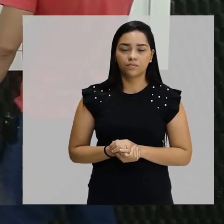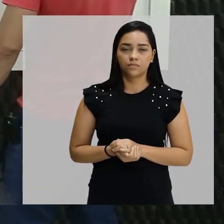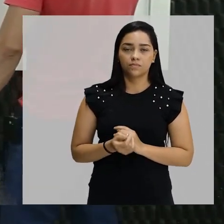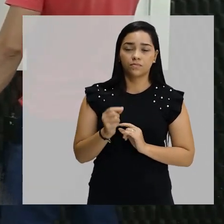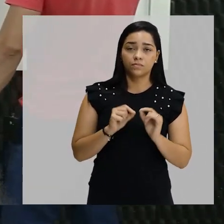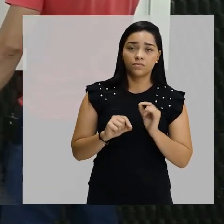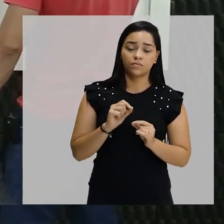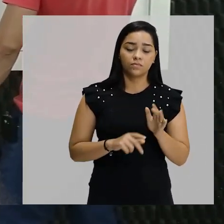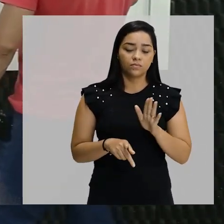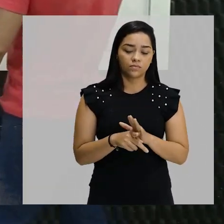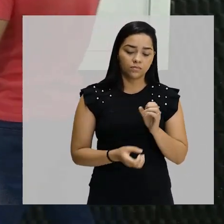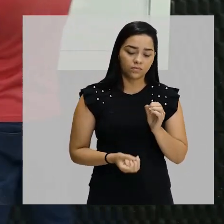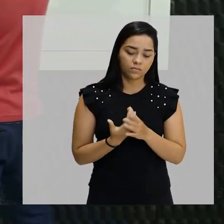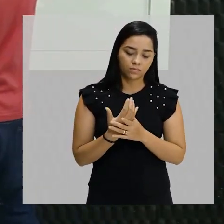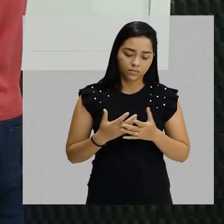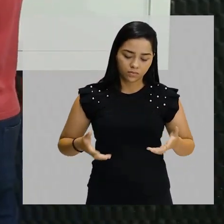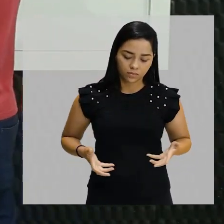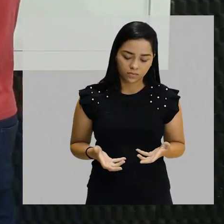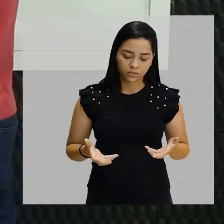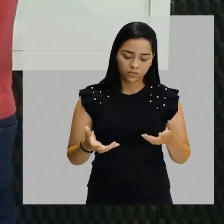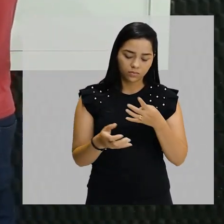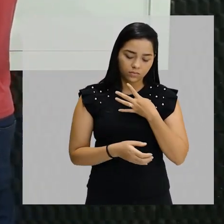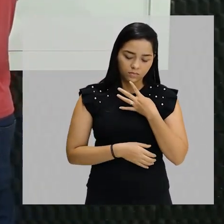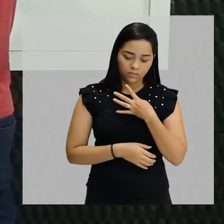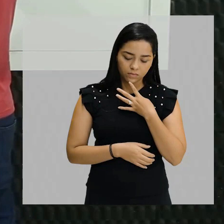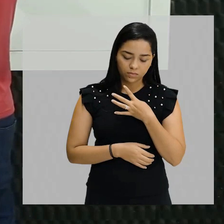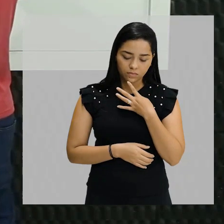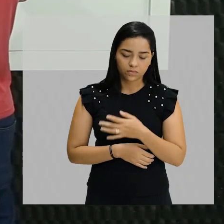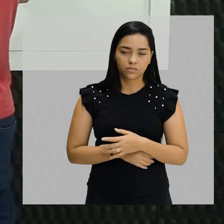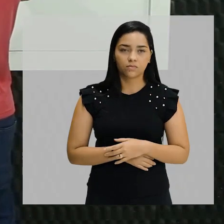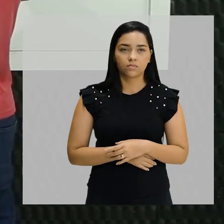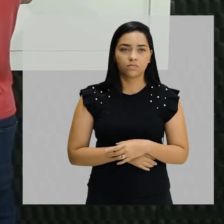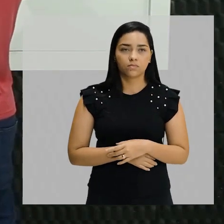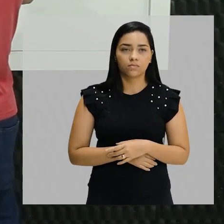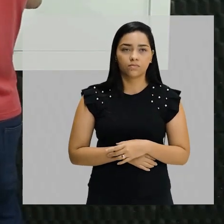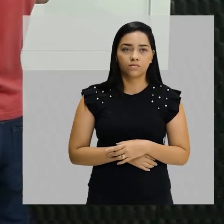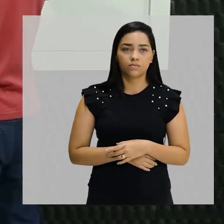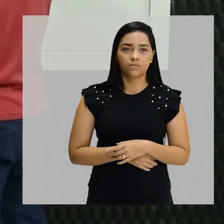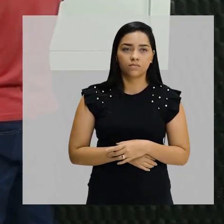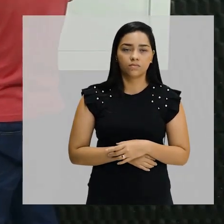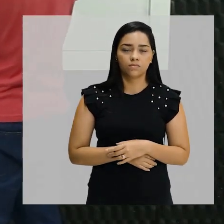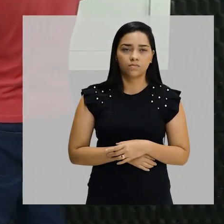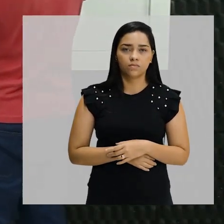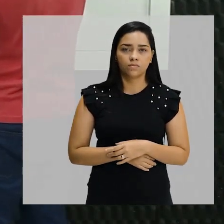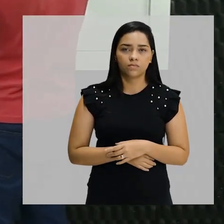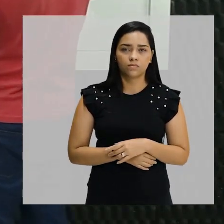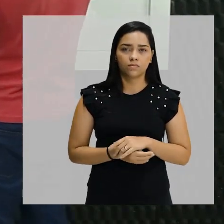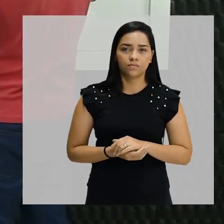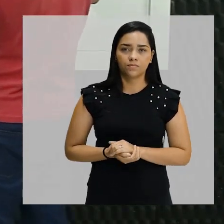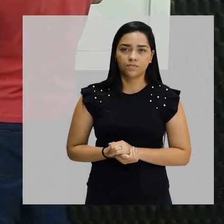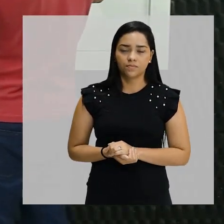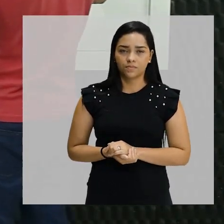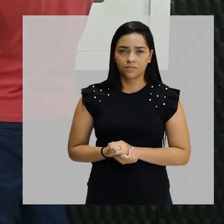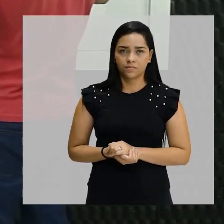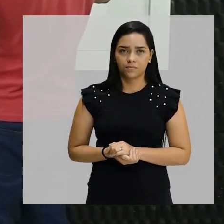para a produção do conhecimento para a produção do conhecimento